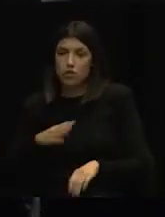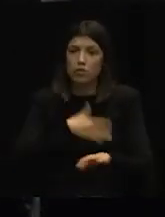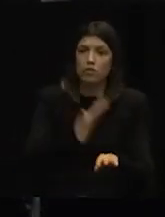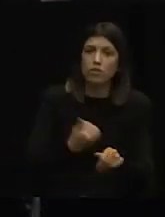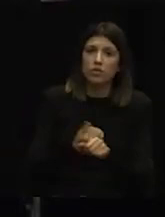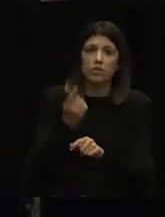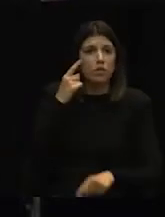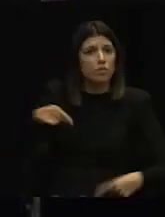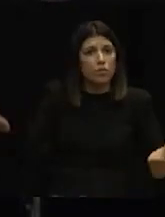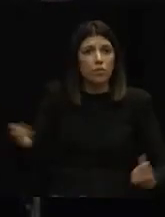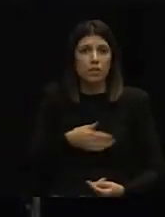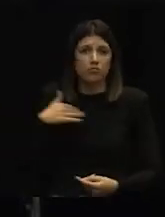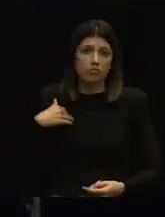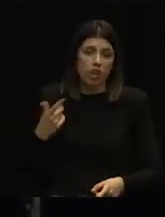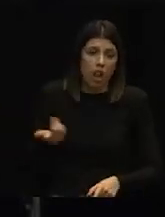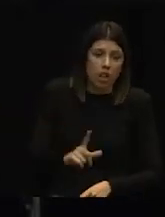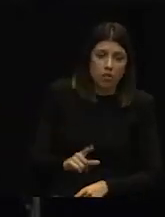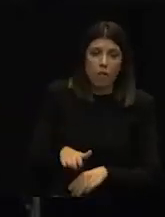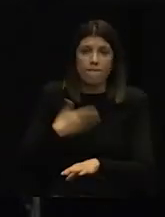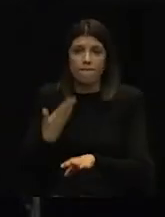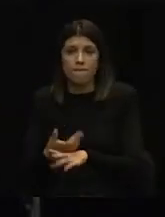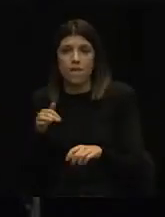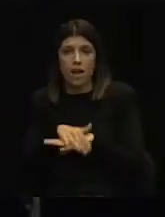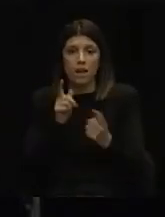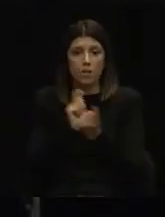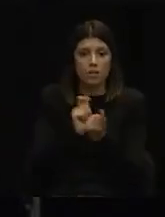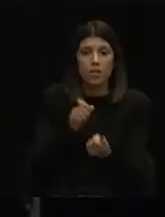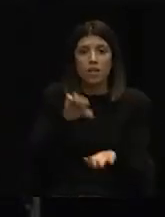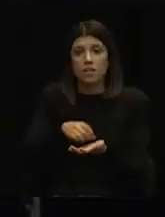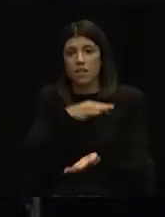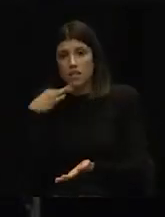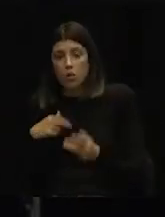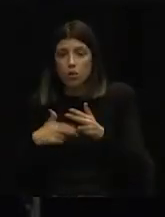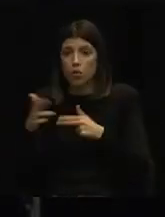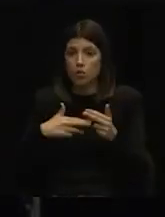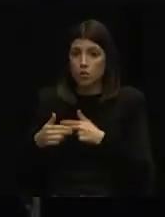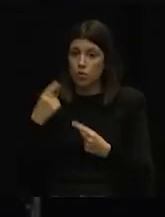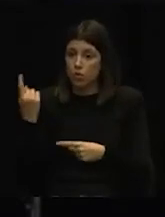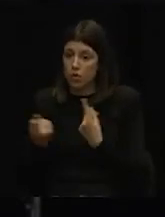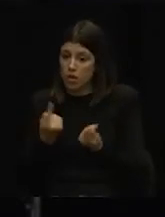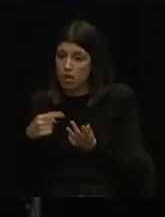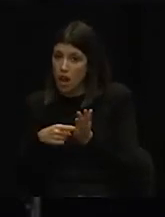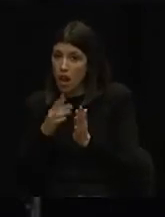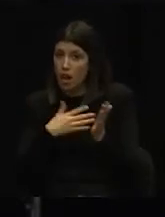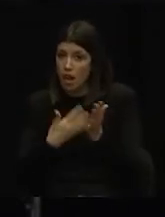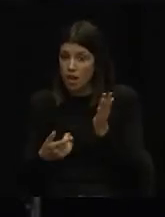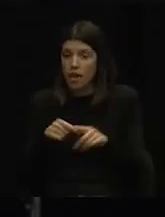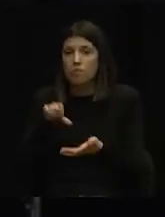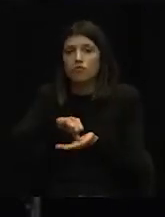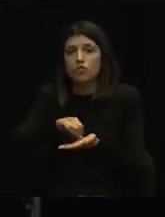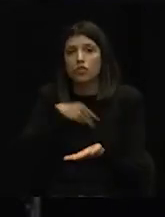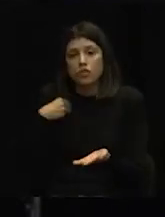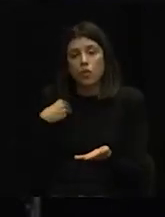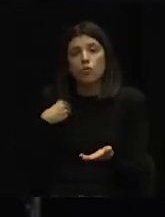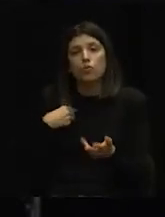no reforço dos serviços públicos de saúde em Lisboa no recortar da rede proximidade em centros de saúde construindo aqueles questões identificados na carta de equipamentos de